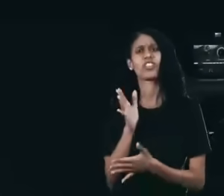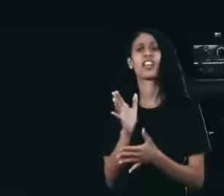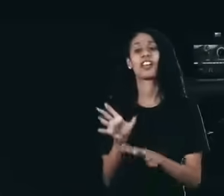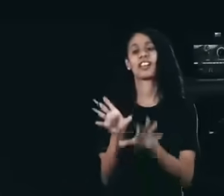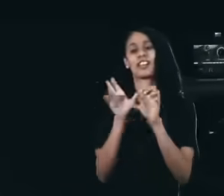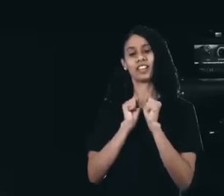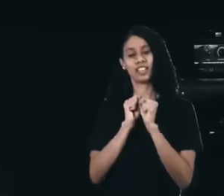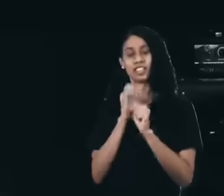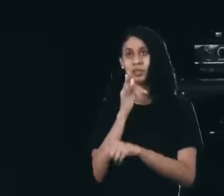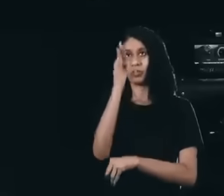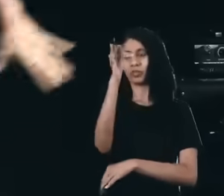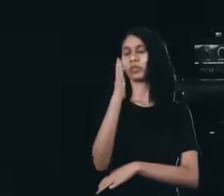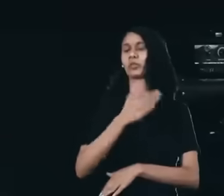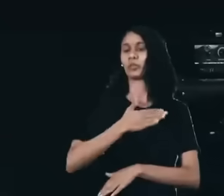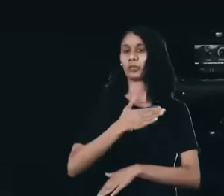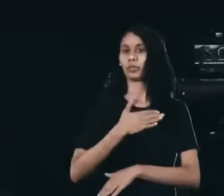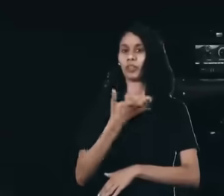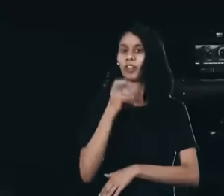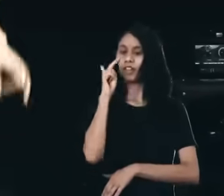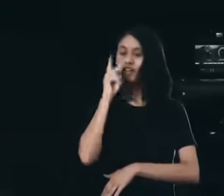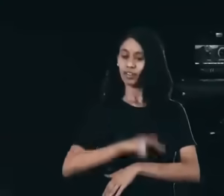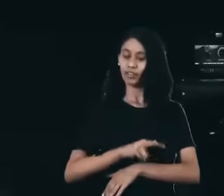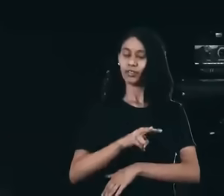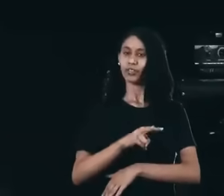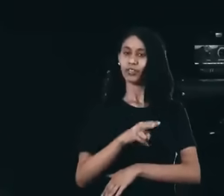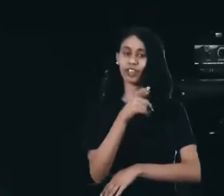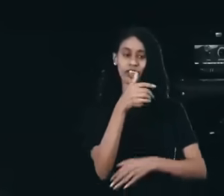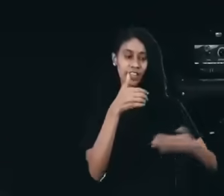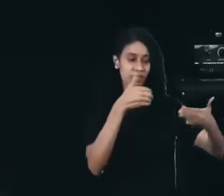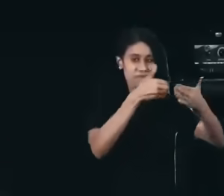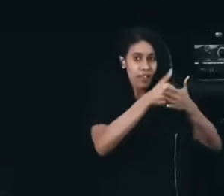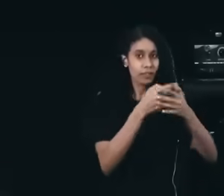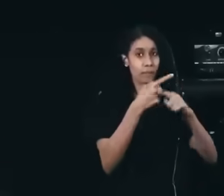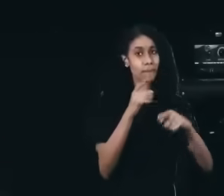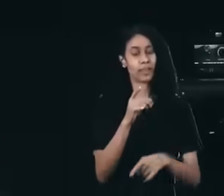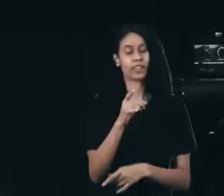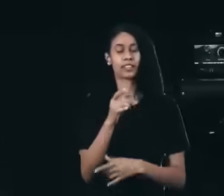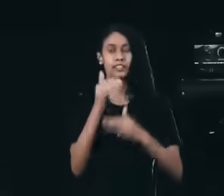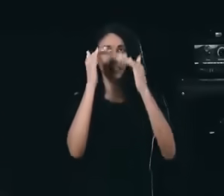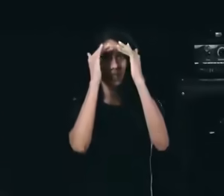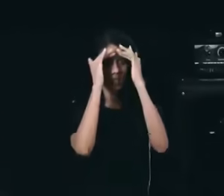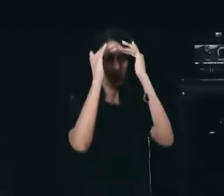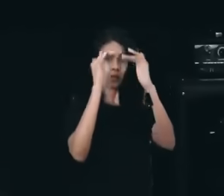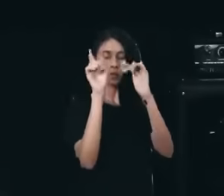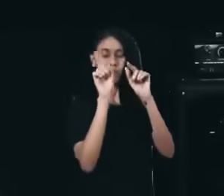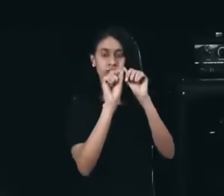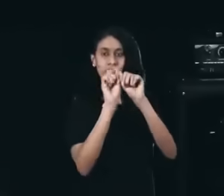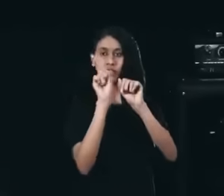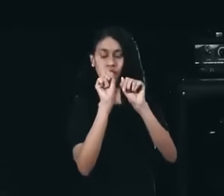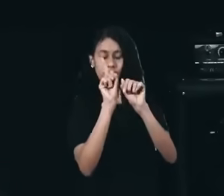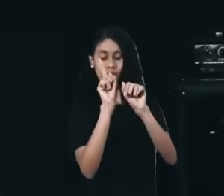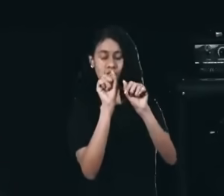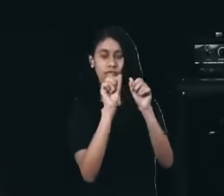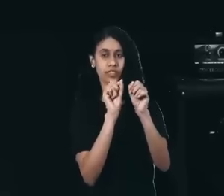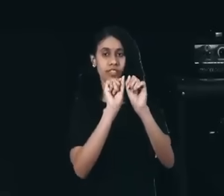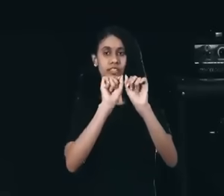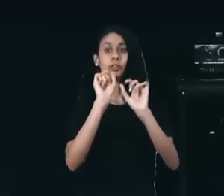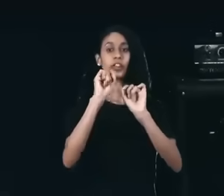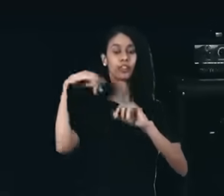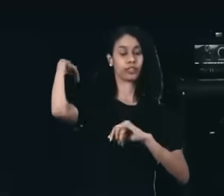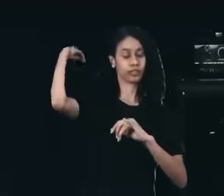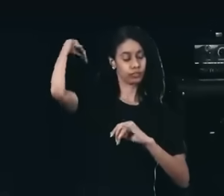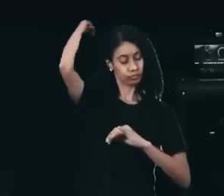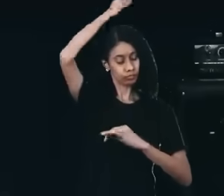o meu futuro. Quero ver ele de perto, mas o temor não permitiu que ela fizesse isso. E ela cobriu o seu